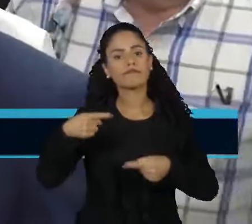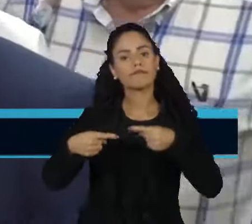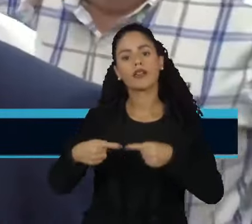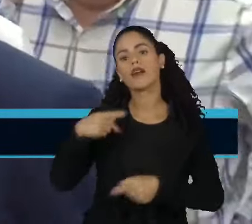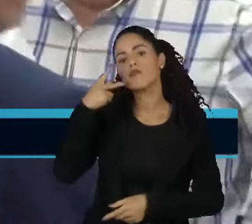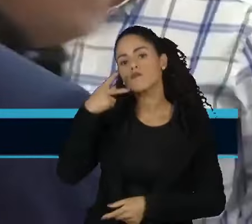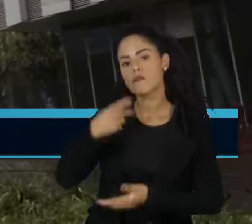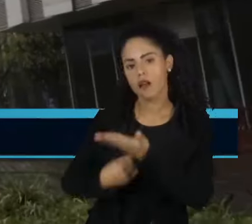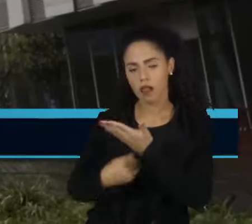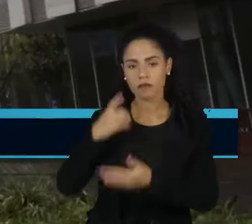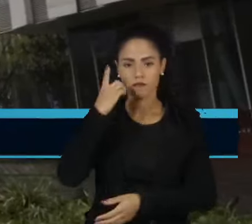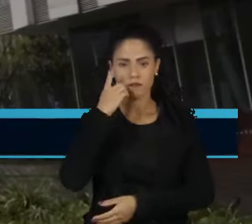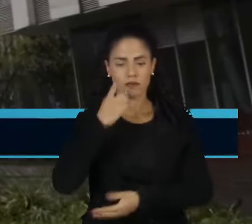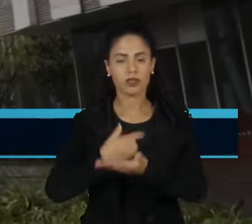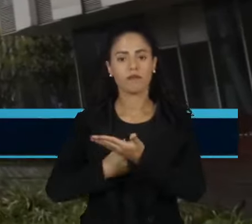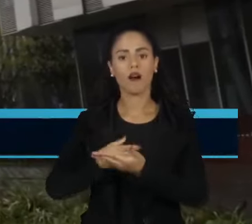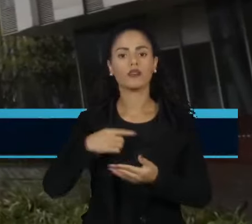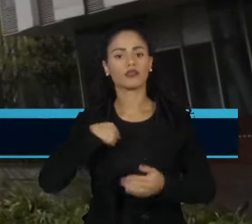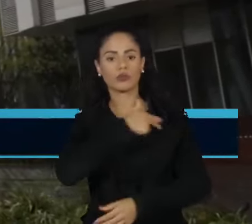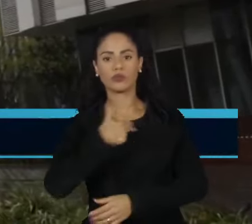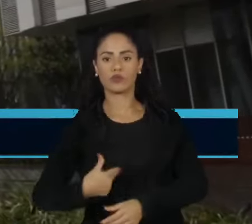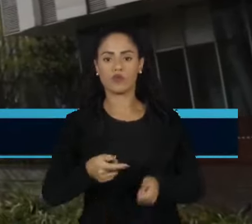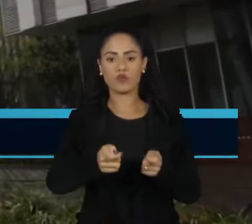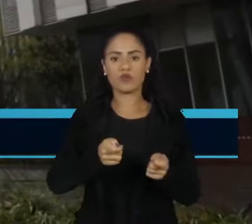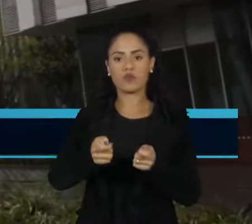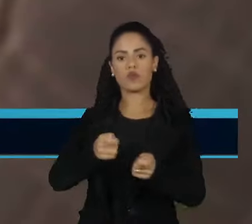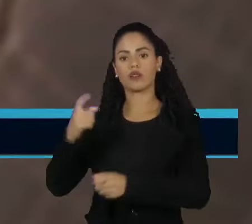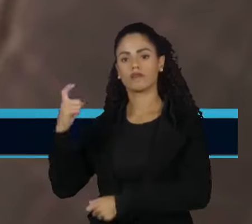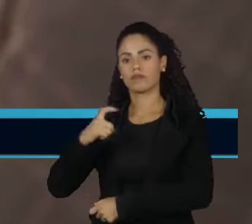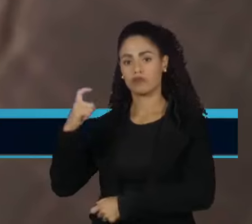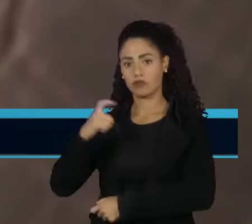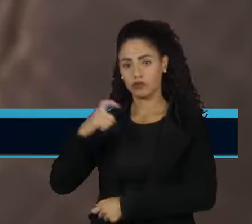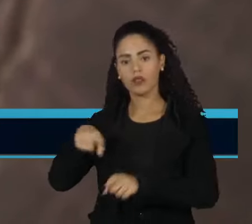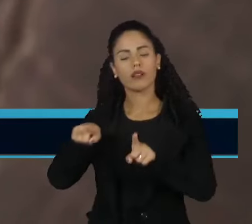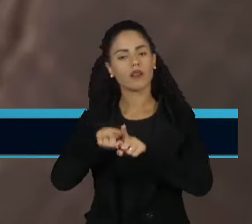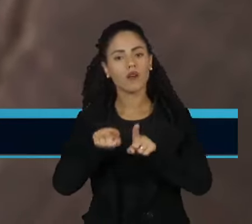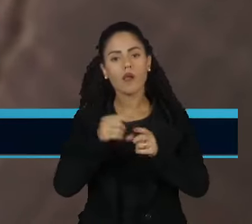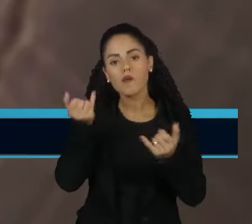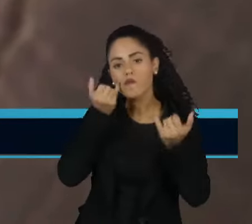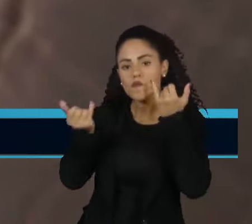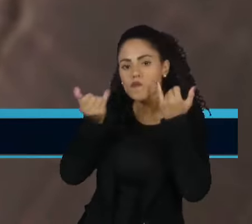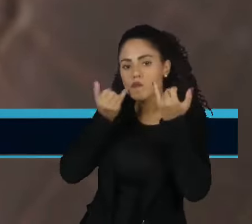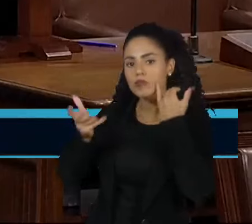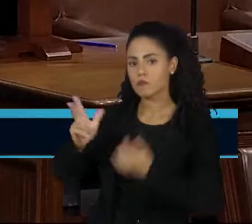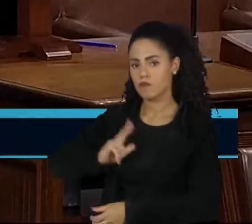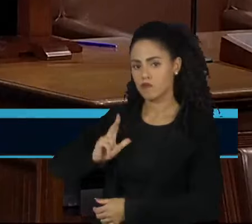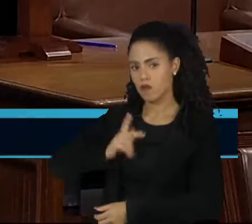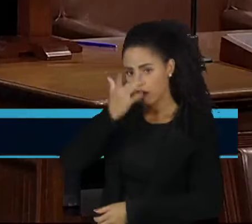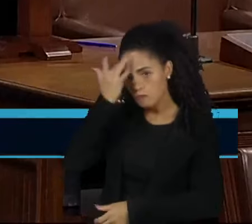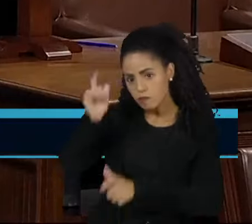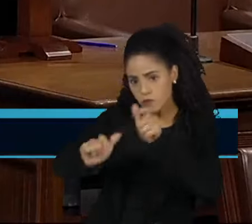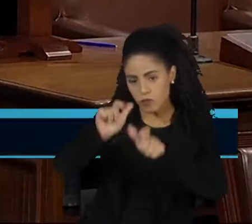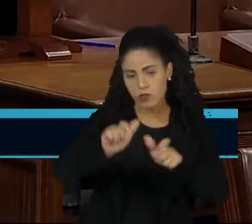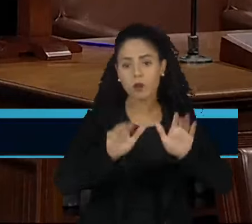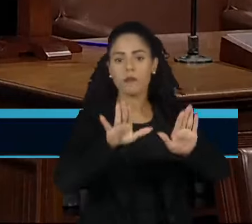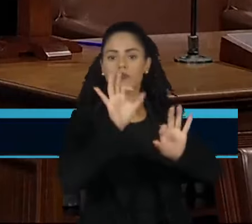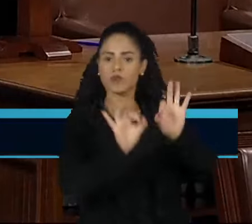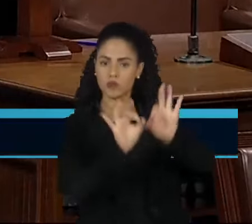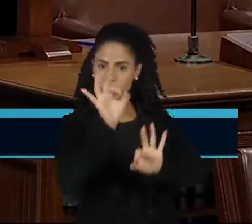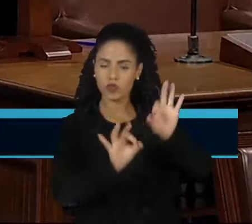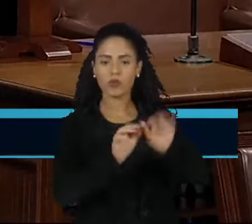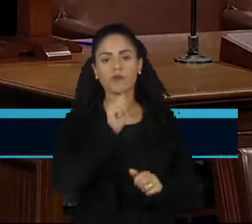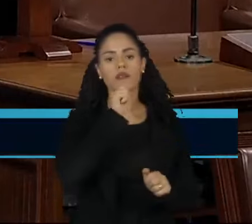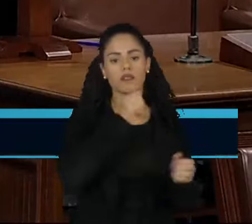governo chinês possa pressionar a controladora do tiktok a a violar dados de usuários o projeto ainda Precisa